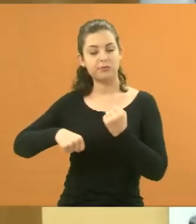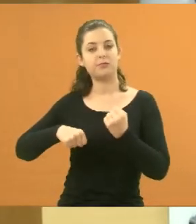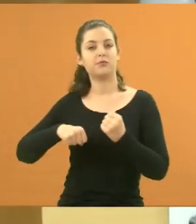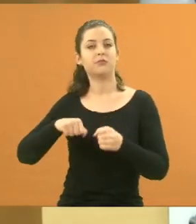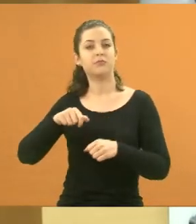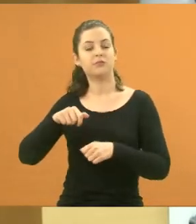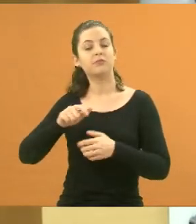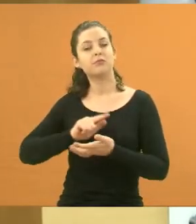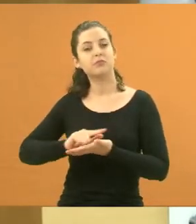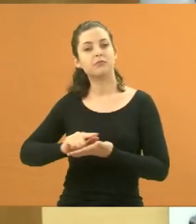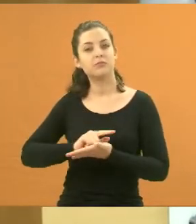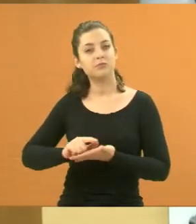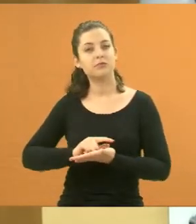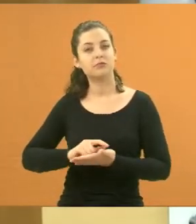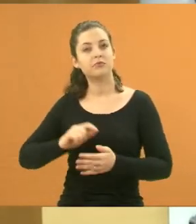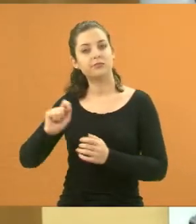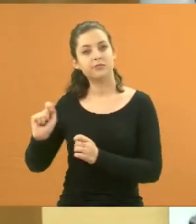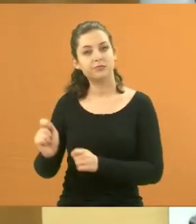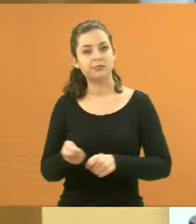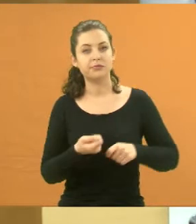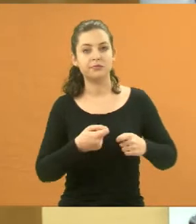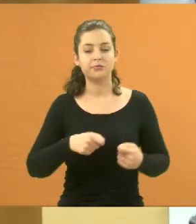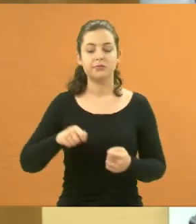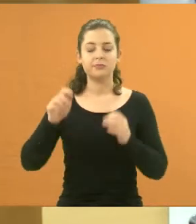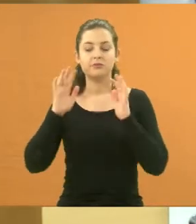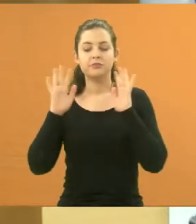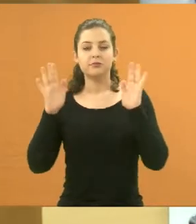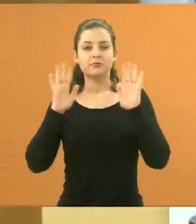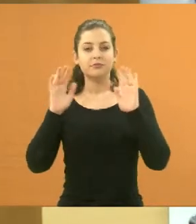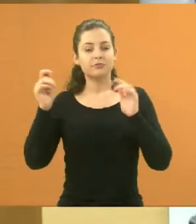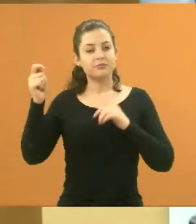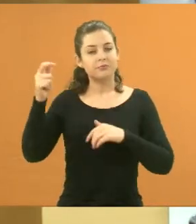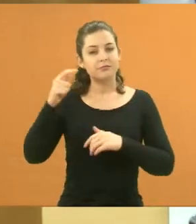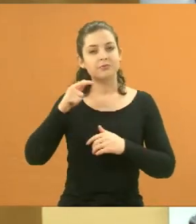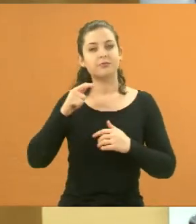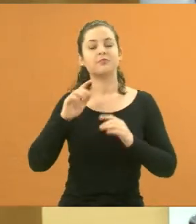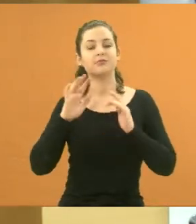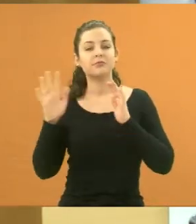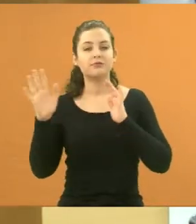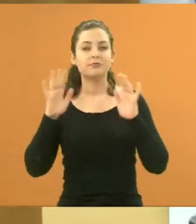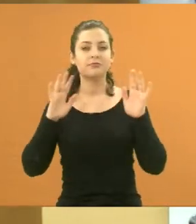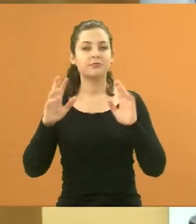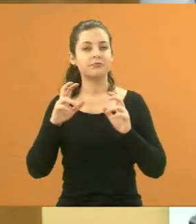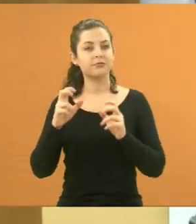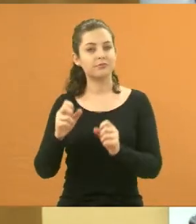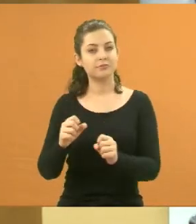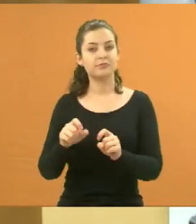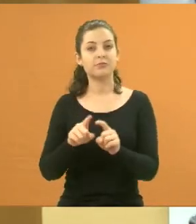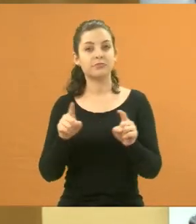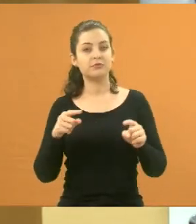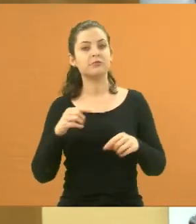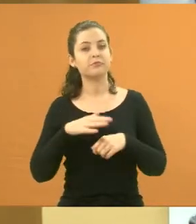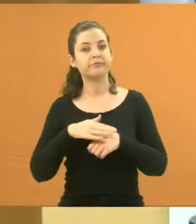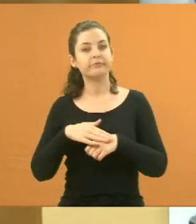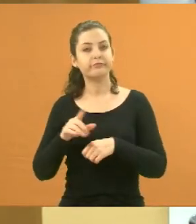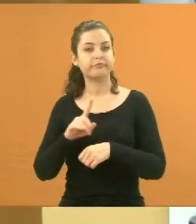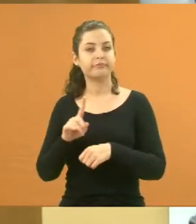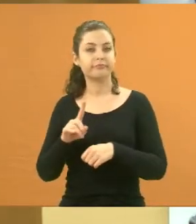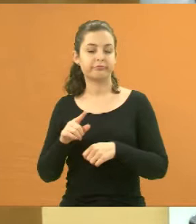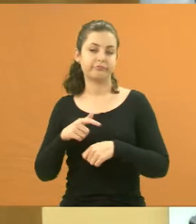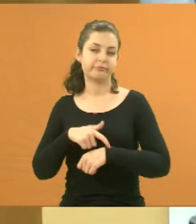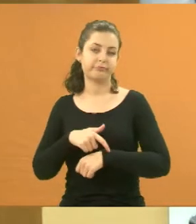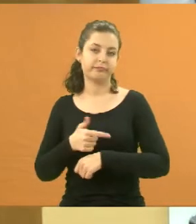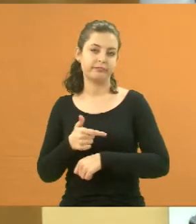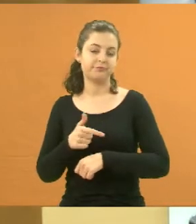gosto. Esparece a gente mesmo durante o sol quente, mas engrandece. Então, eu não tenho feito isso mais por causa não tem